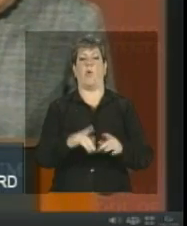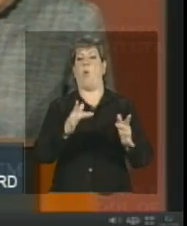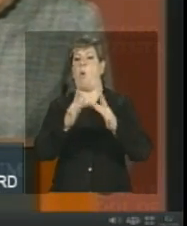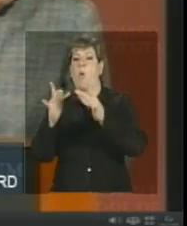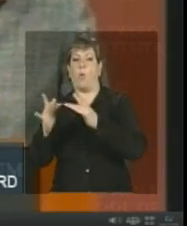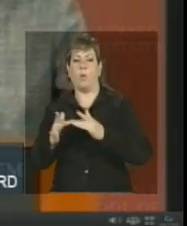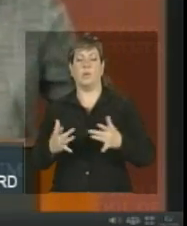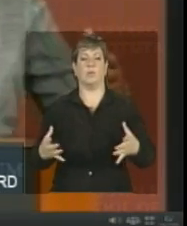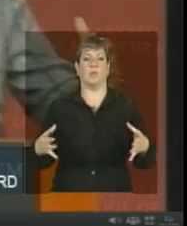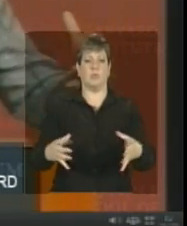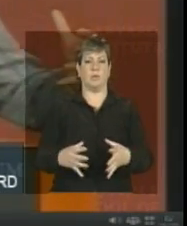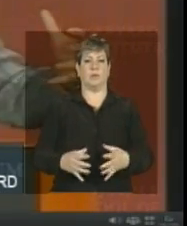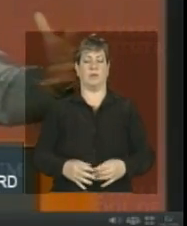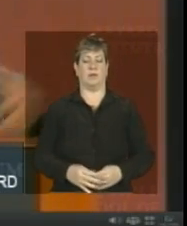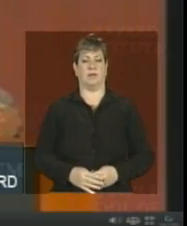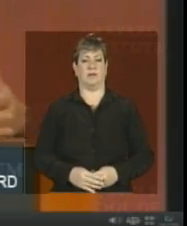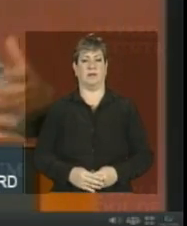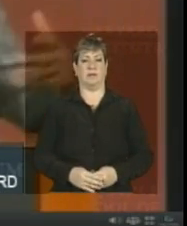das suas